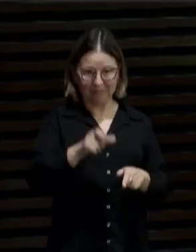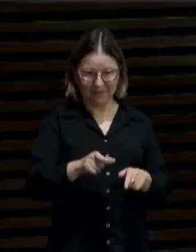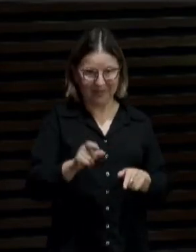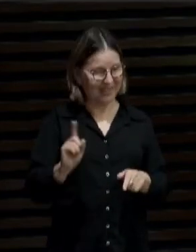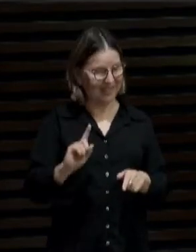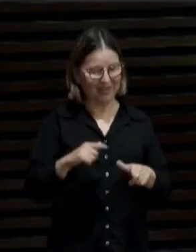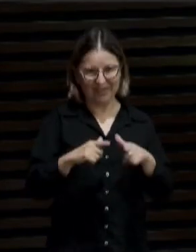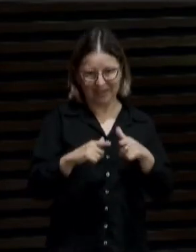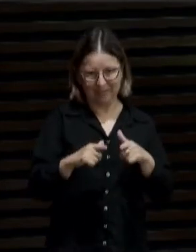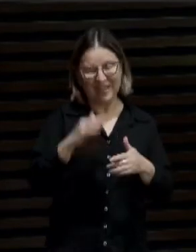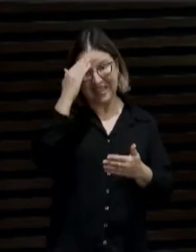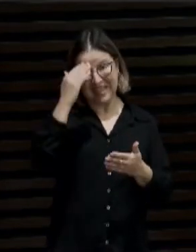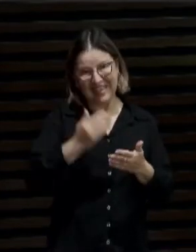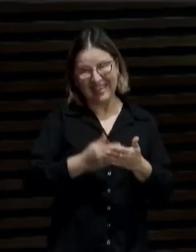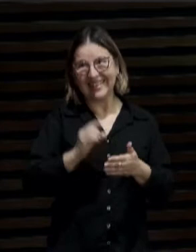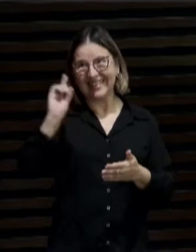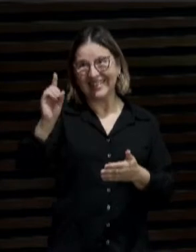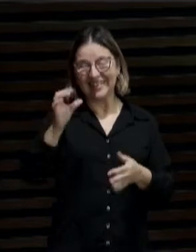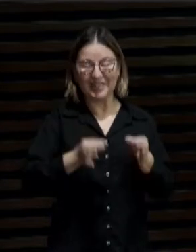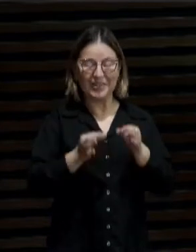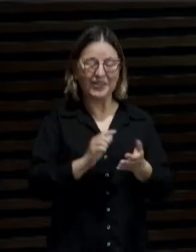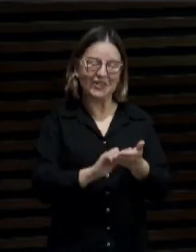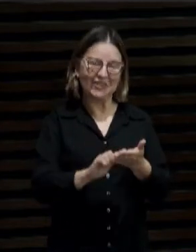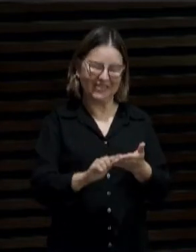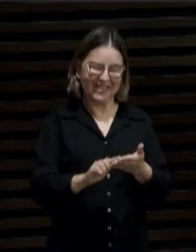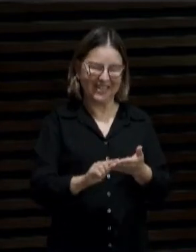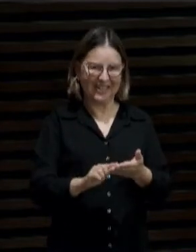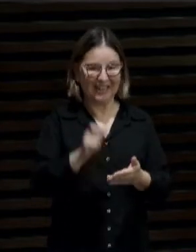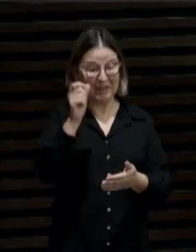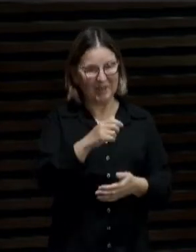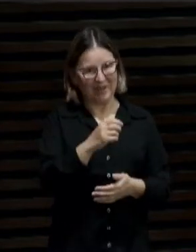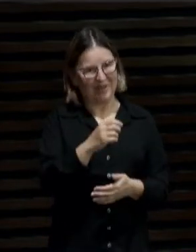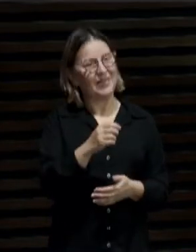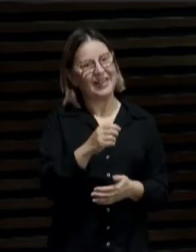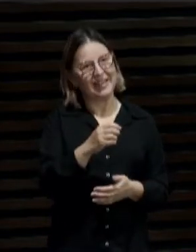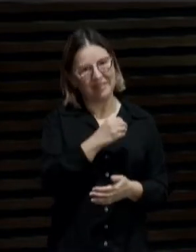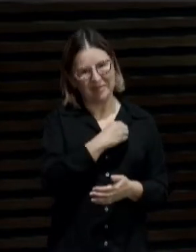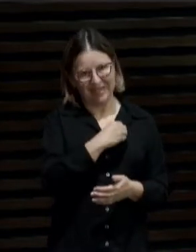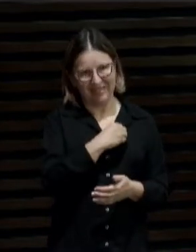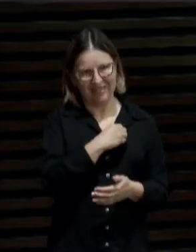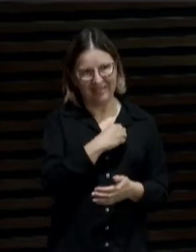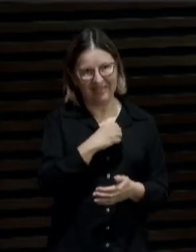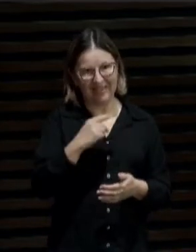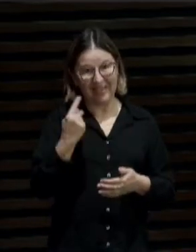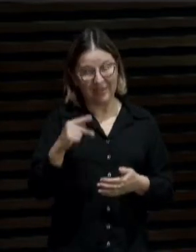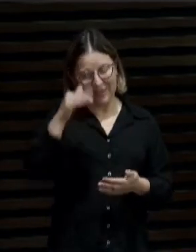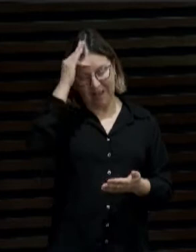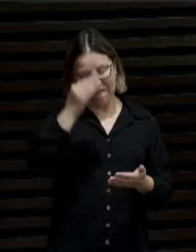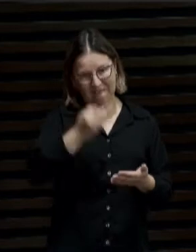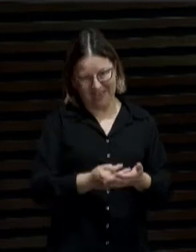o ímpio, a sua fé lhe é atribuída como justiça. E é assim também que Davi declara